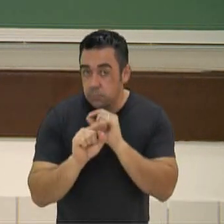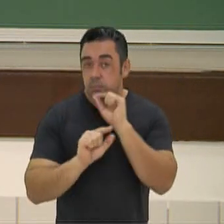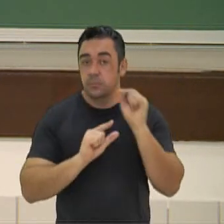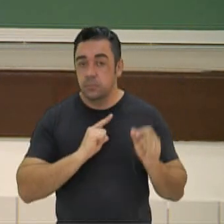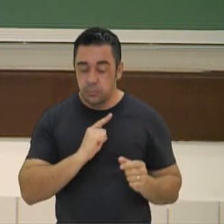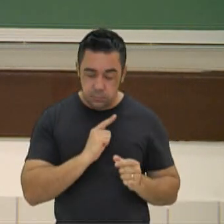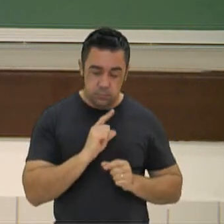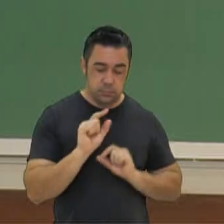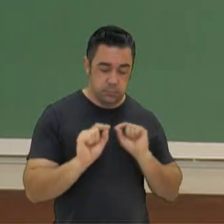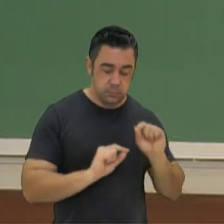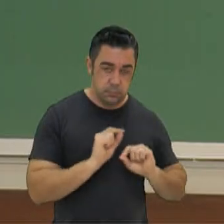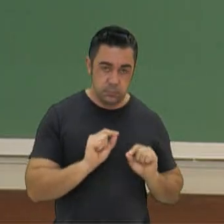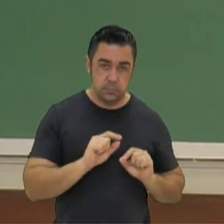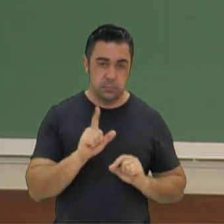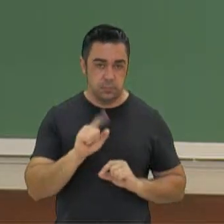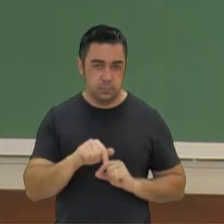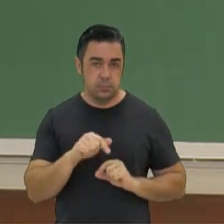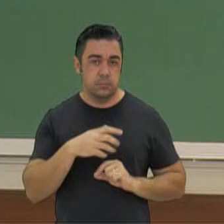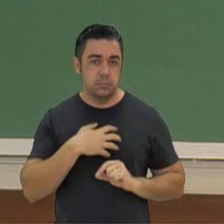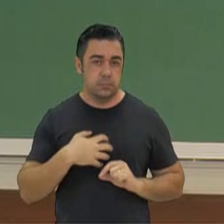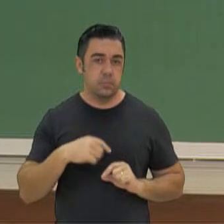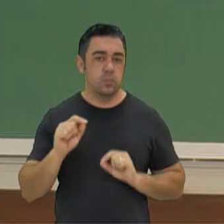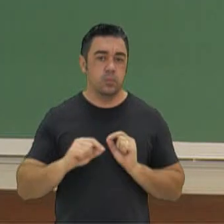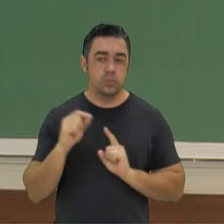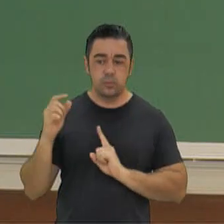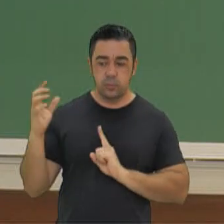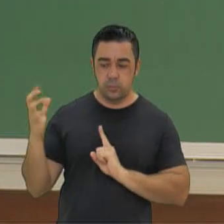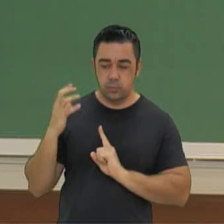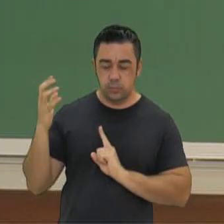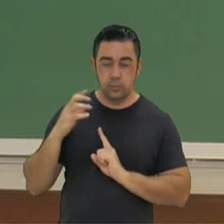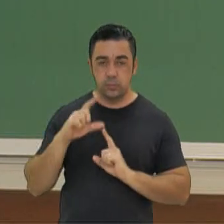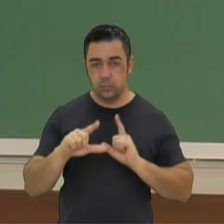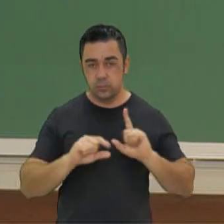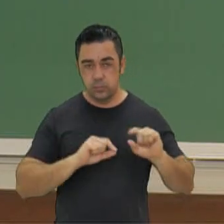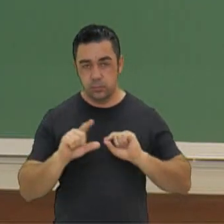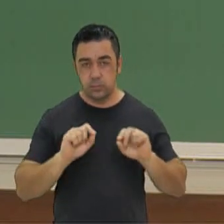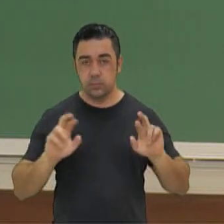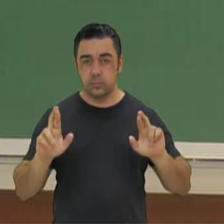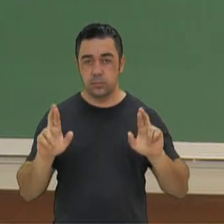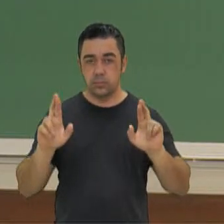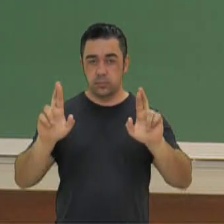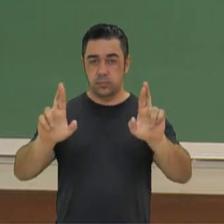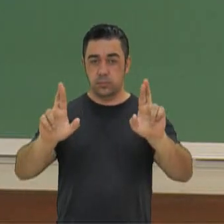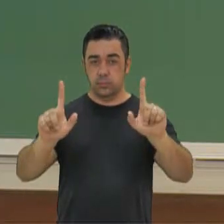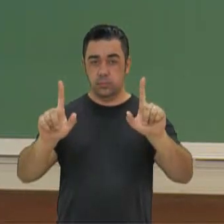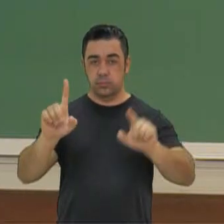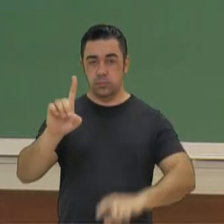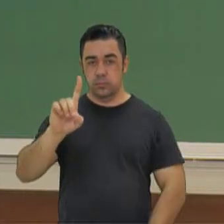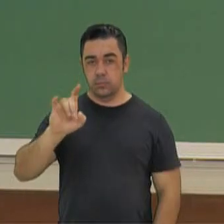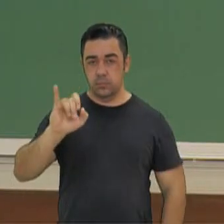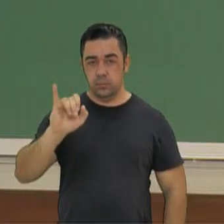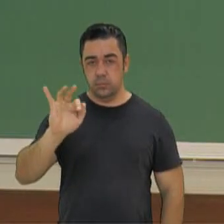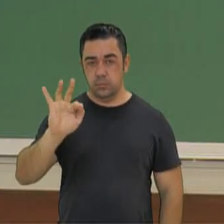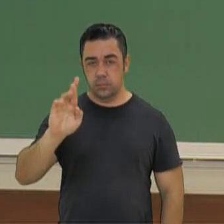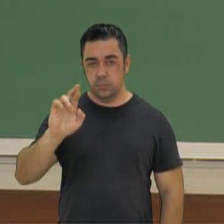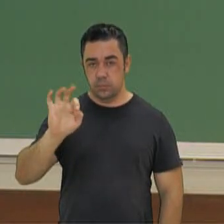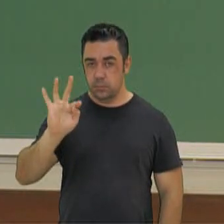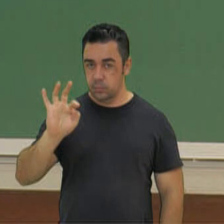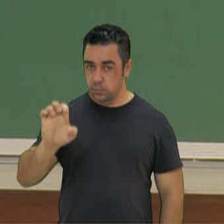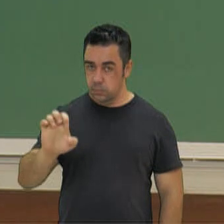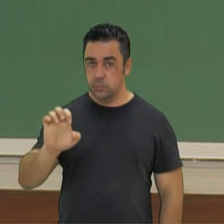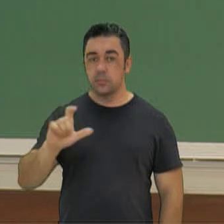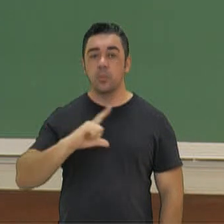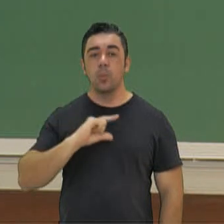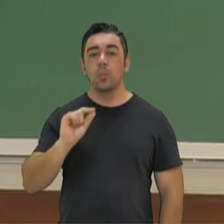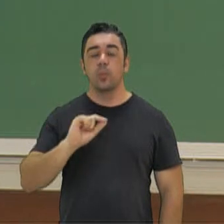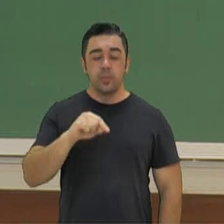tenho estruturas que são resultados de pressões seletivas diferentes, ou seja, tem uma estrutura que ela se desenvolve